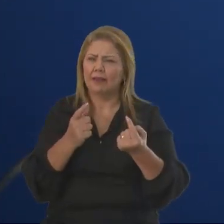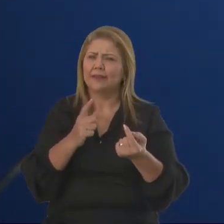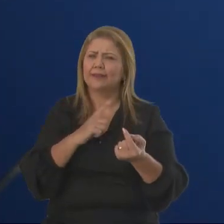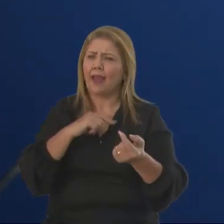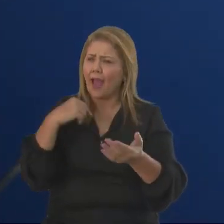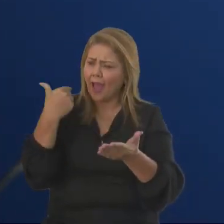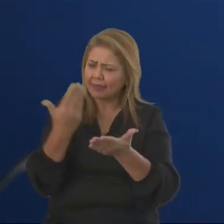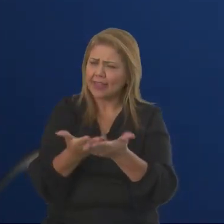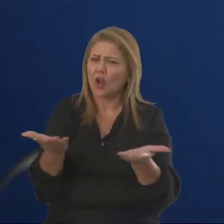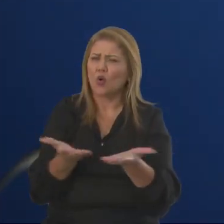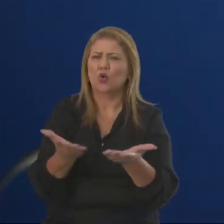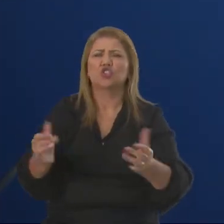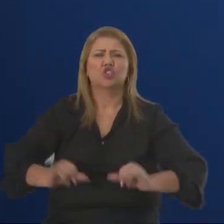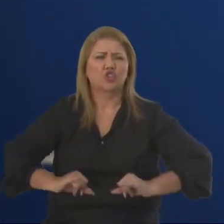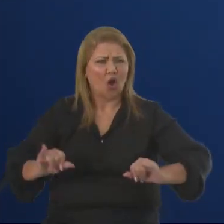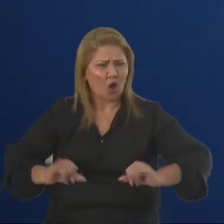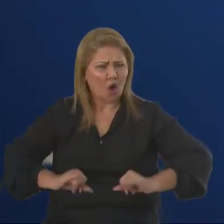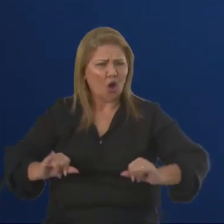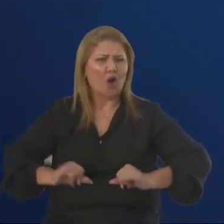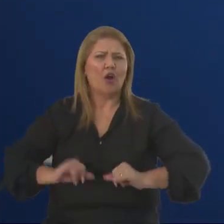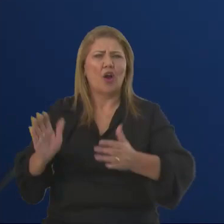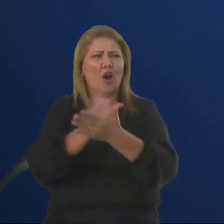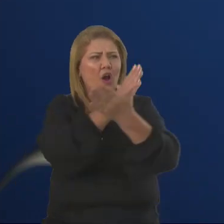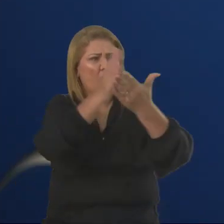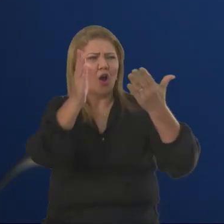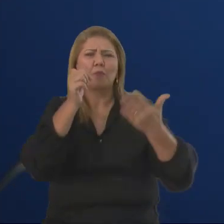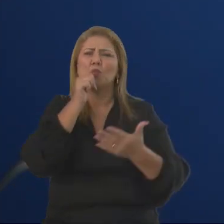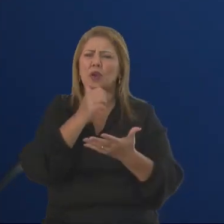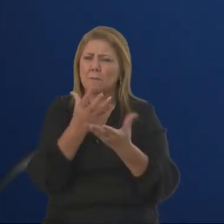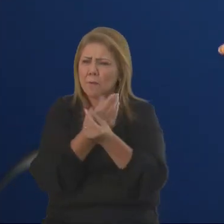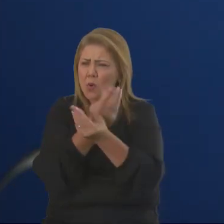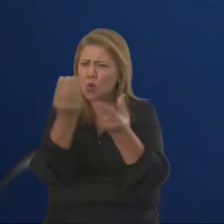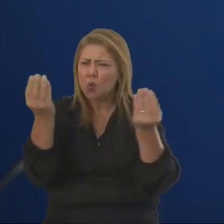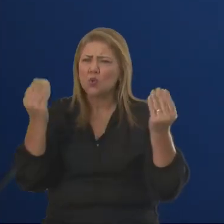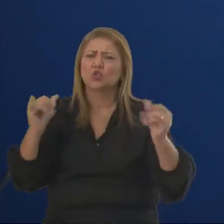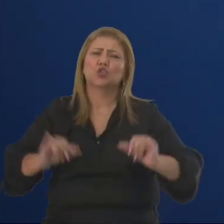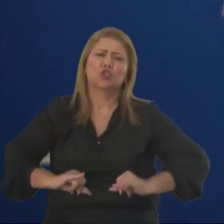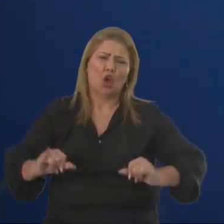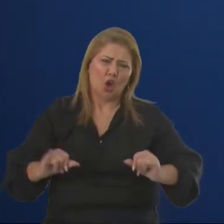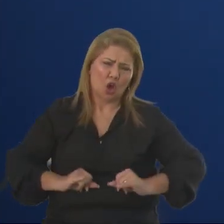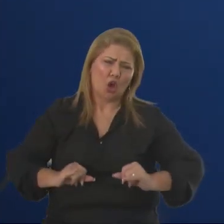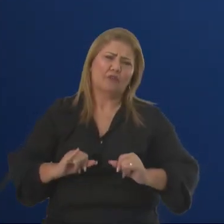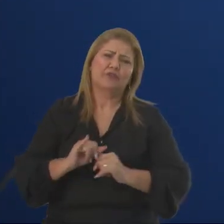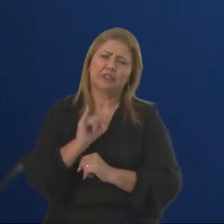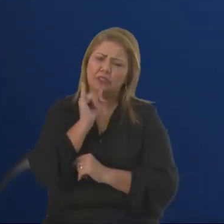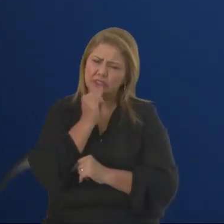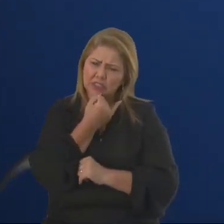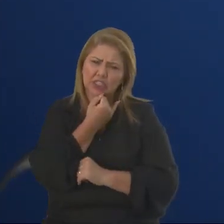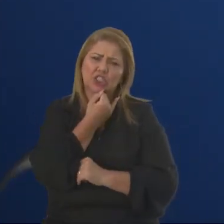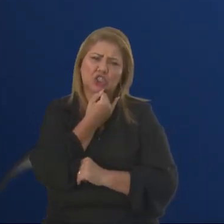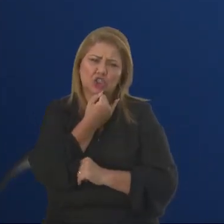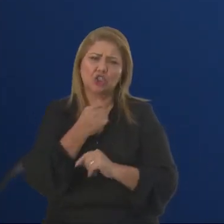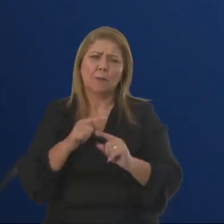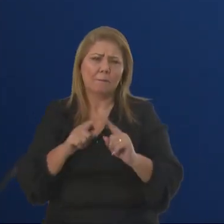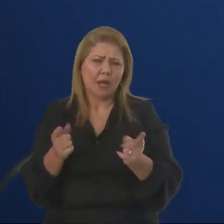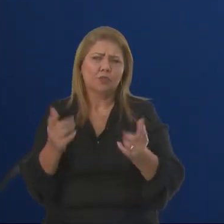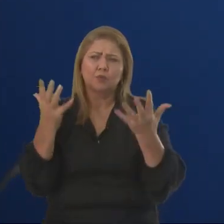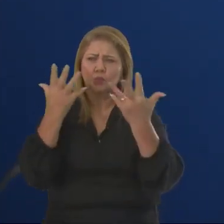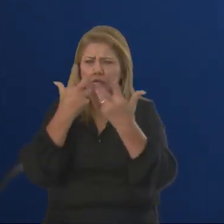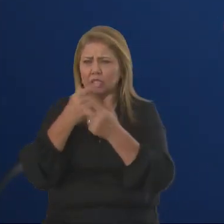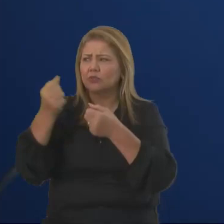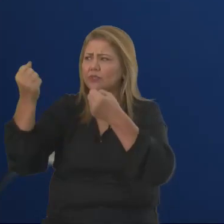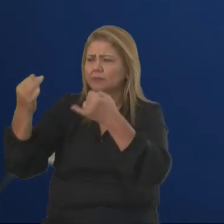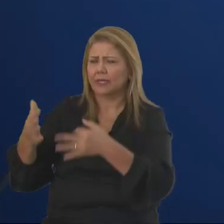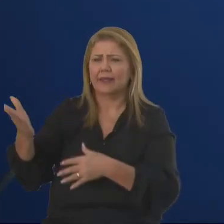hoje sofremos, sim. Vanessa falou lindamente disso, falou de um quadro triste, mas falou com muita erudição, de uma maneira muito bonita.